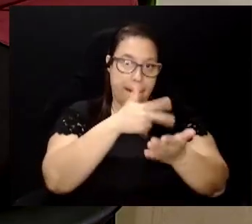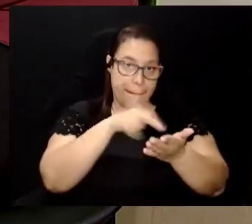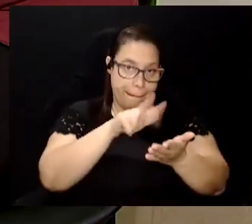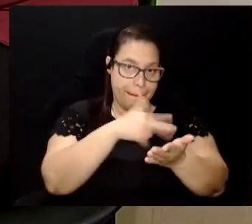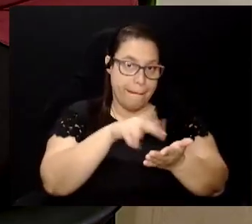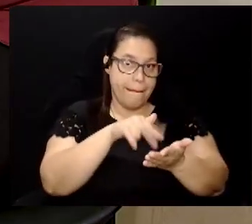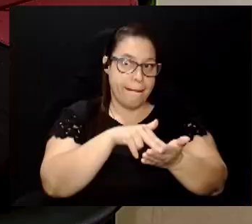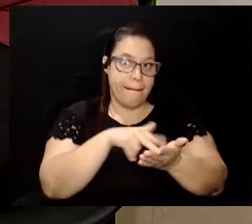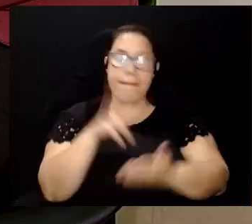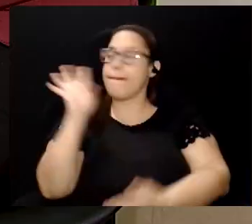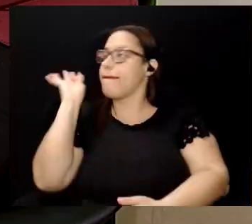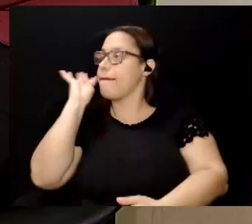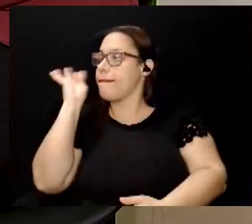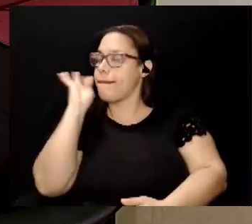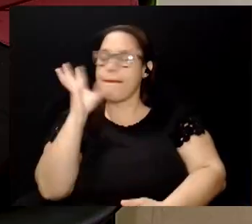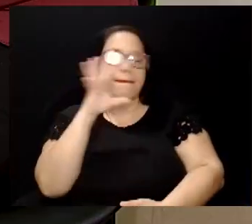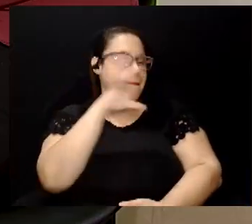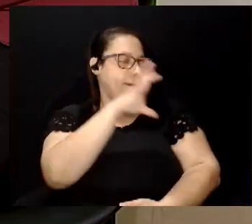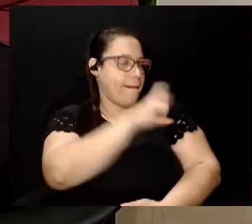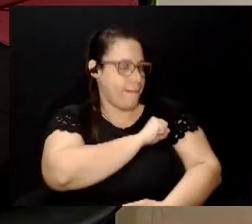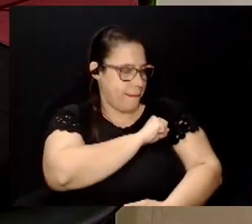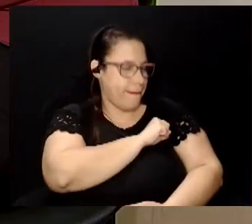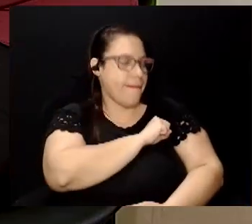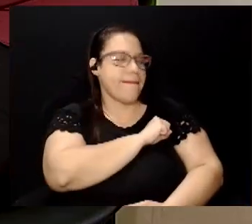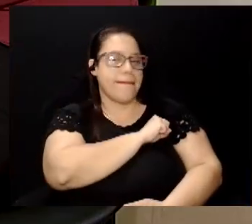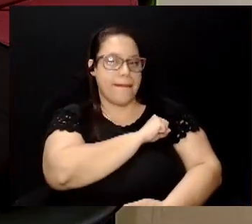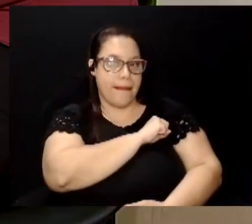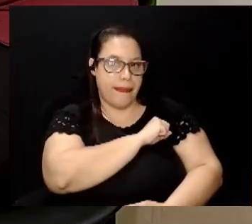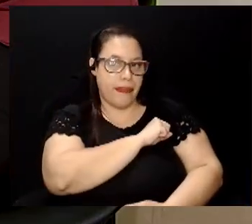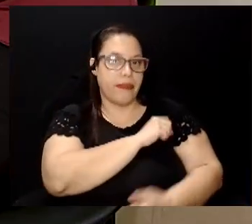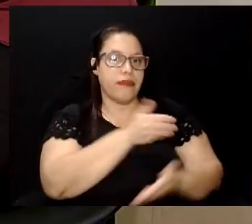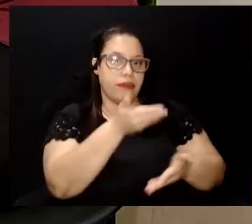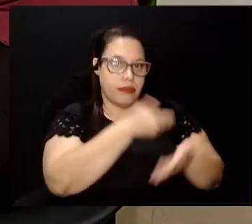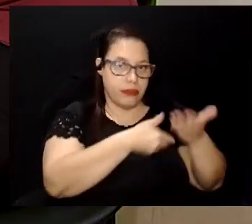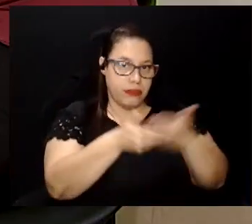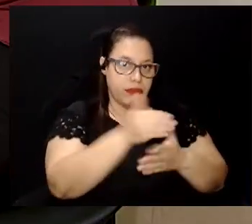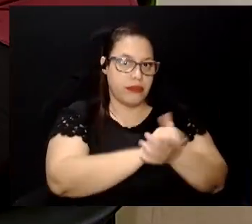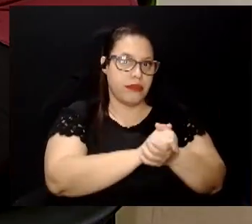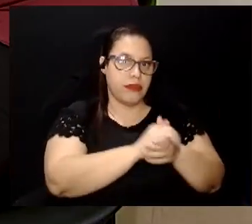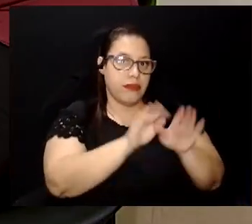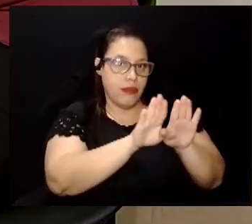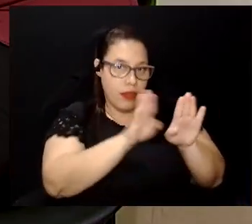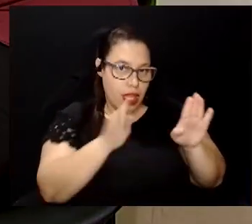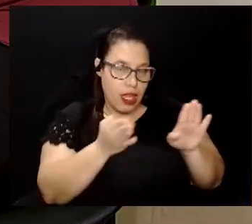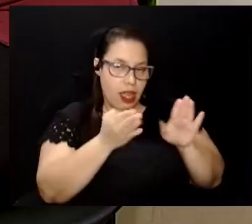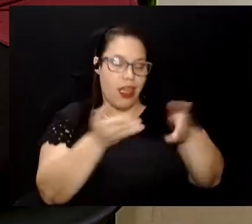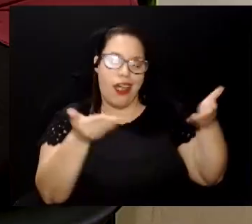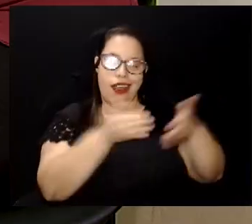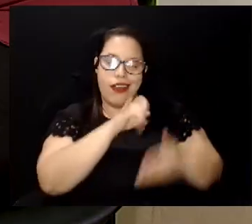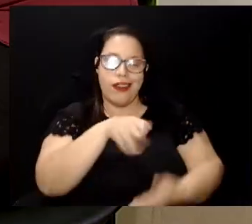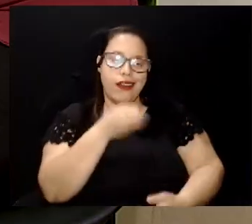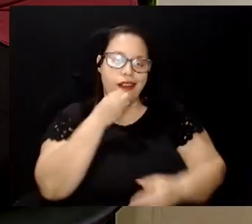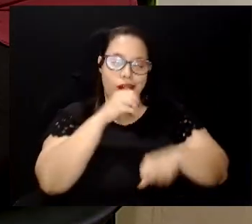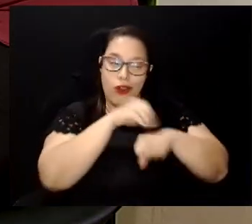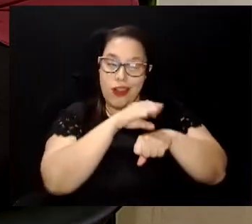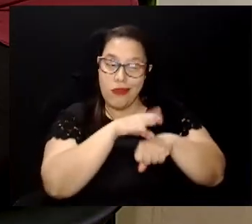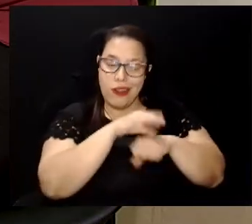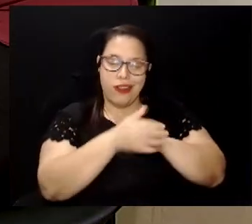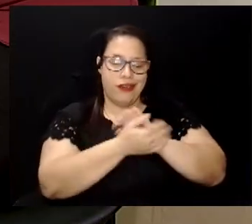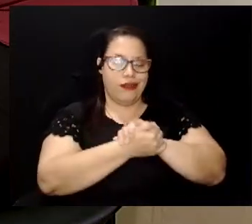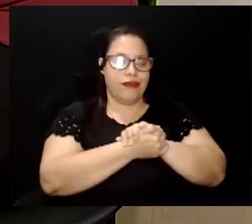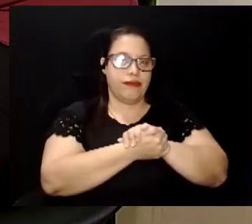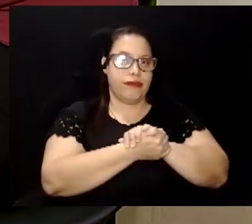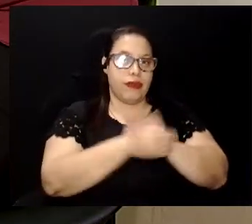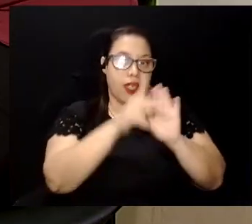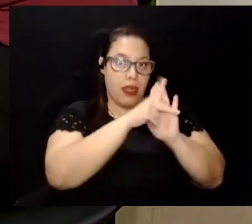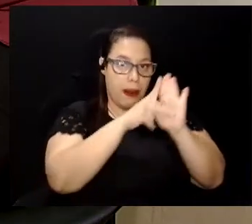amam, inclusive eles estão participando, vou abrir uma brecha aqui nesse momento, Claro. de um projeto muito legal, que é